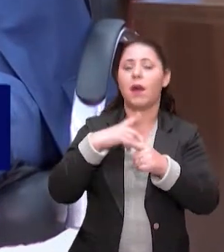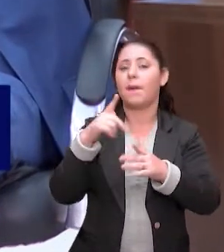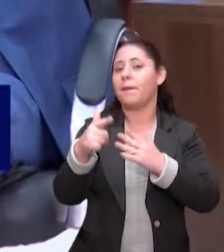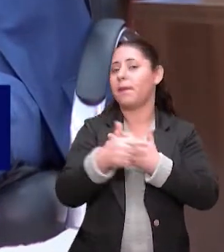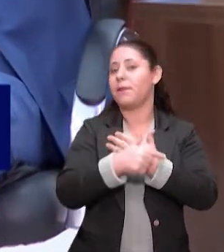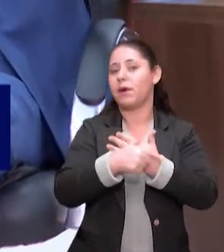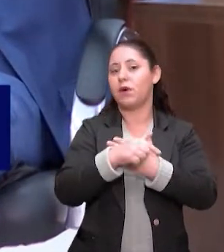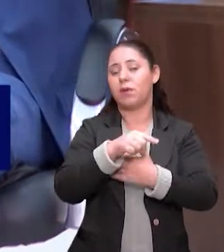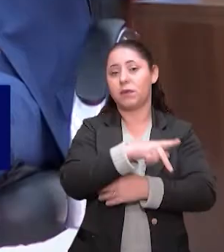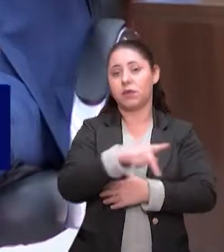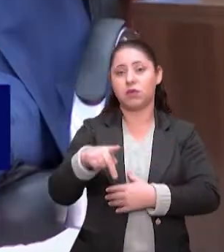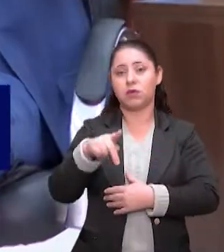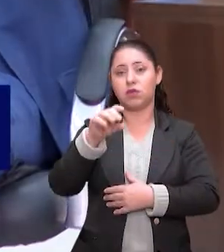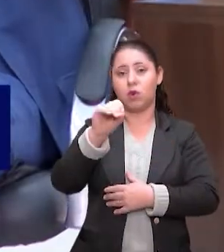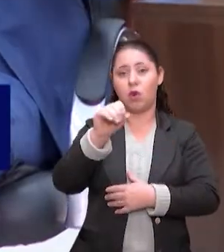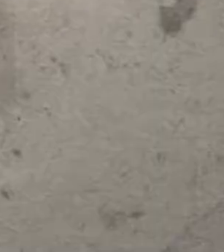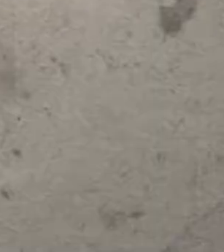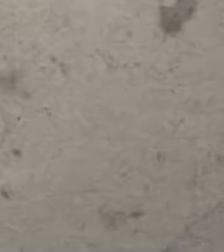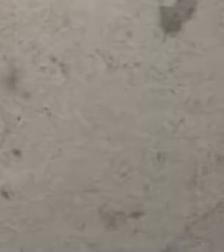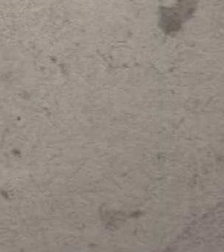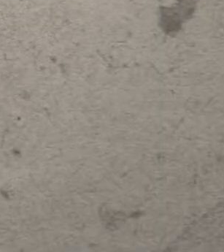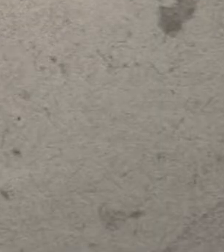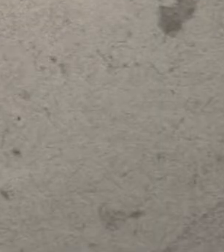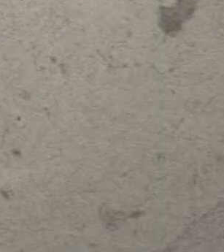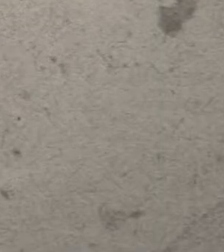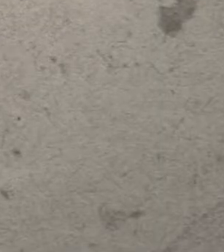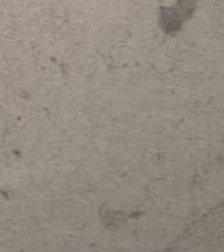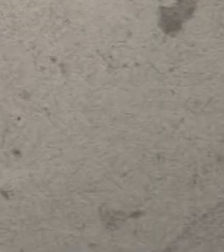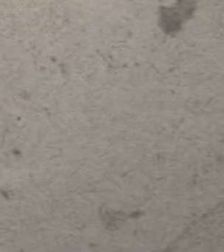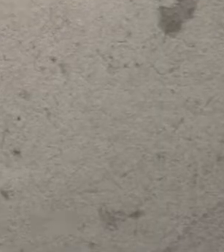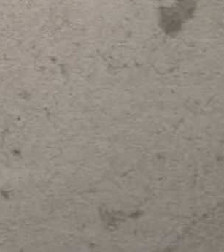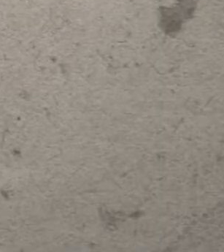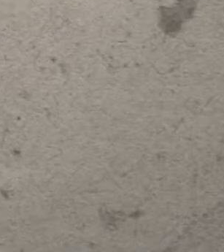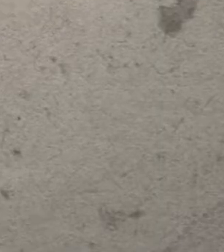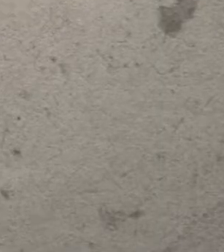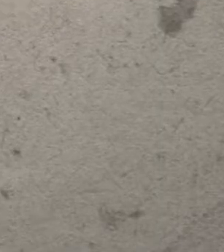prerrogativas. Esse é o papel de ser presidente da OAB.